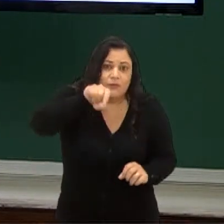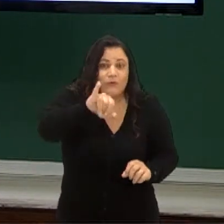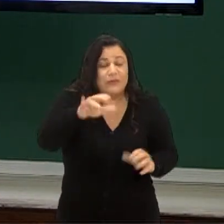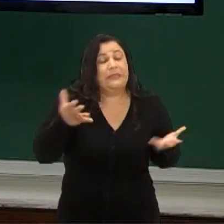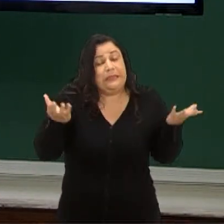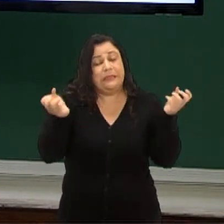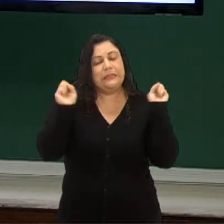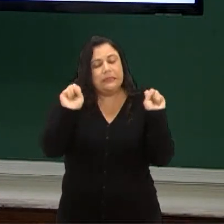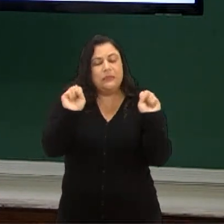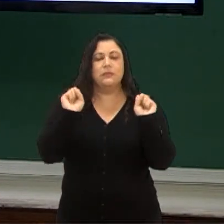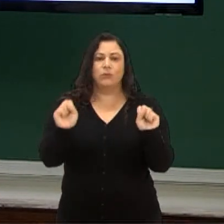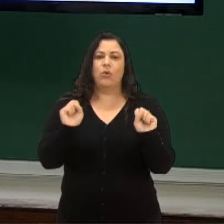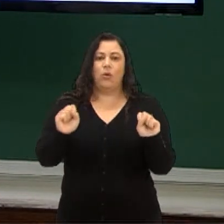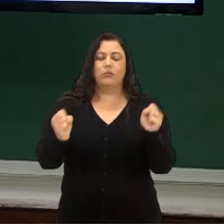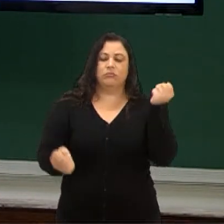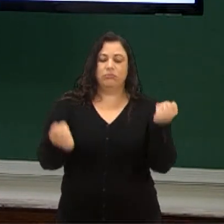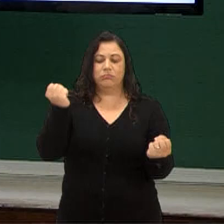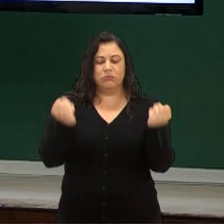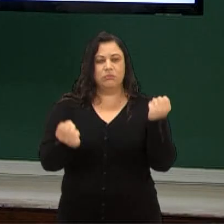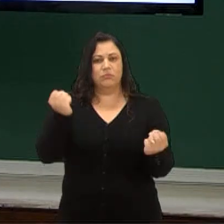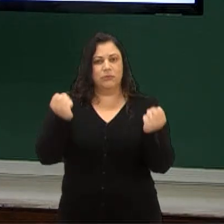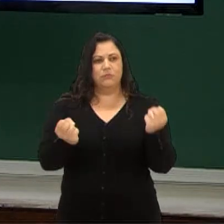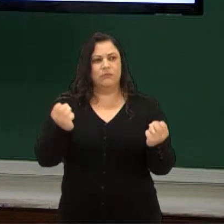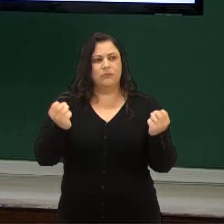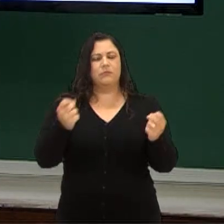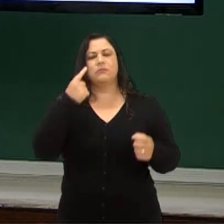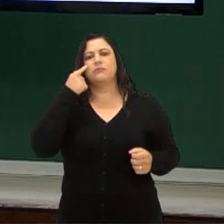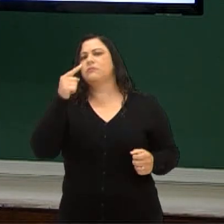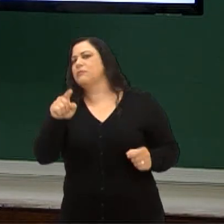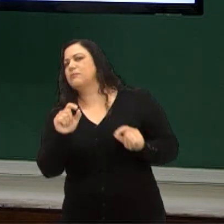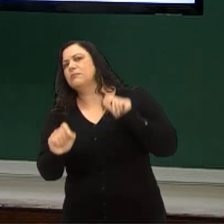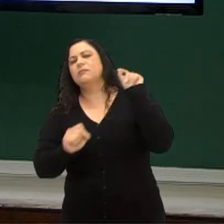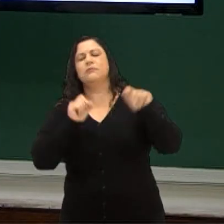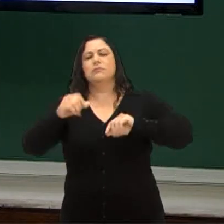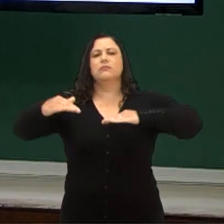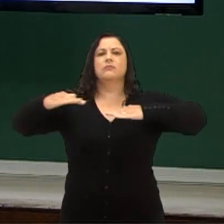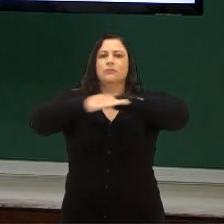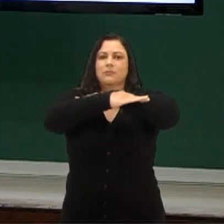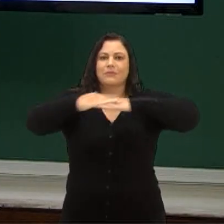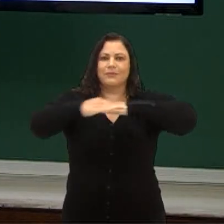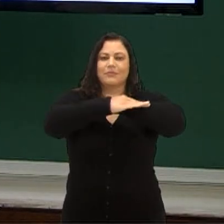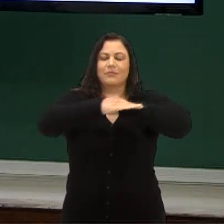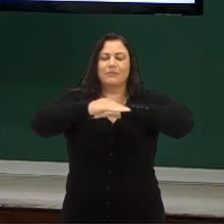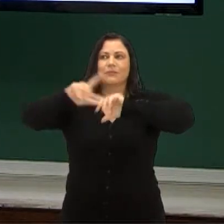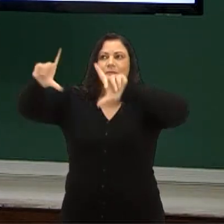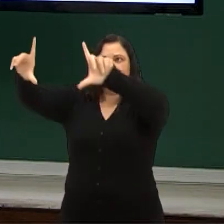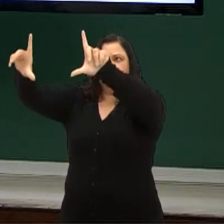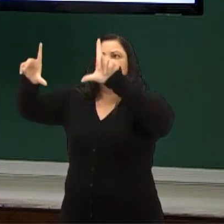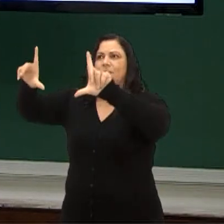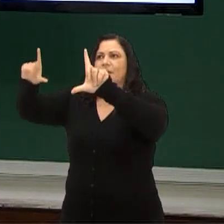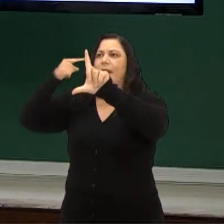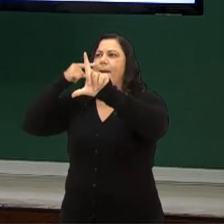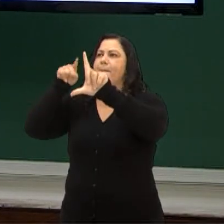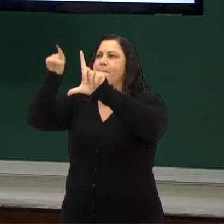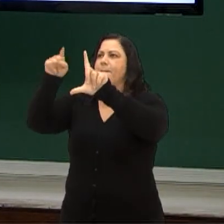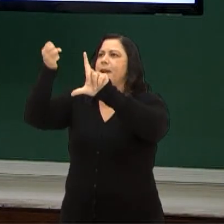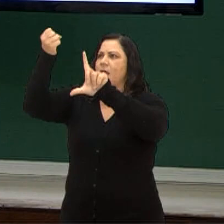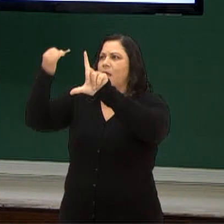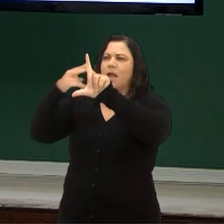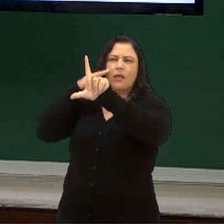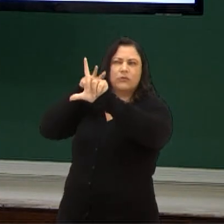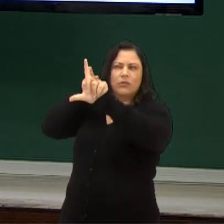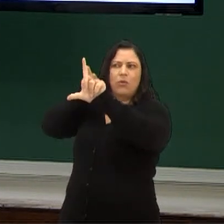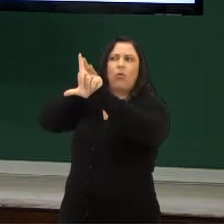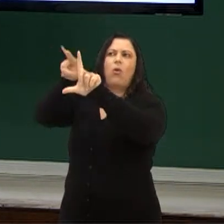tudo. Se você estiver dirigindo, você chegou numa uma avenida, uma esquina, tem uma placa. Aquela placa já diz muito o que você deve fazer. Então,